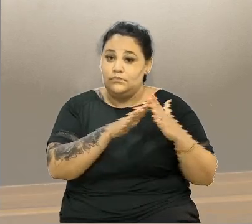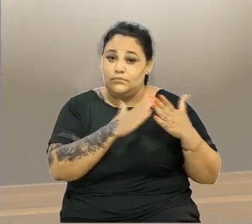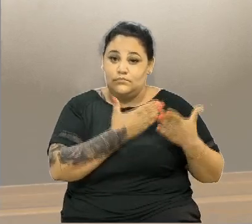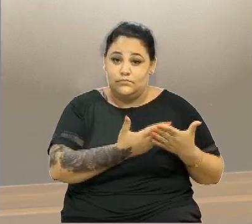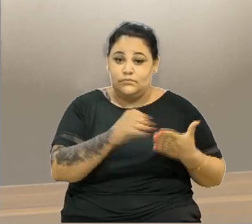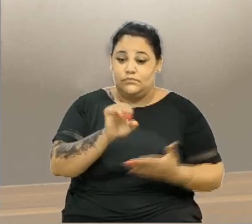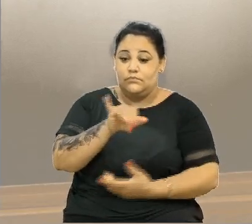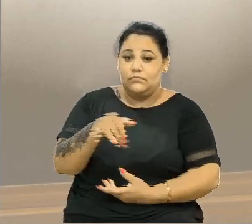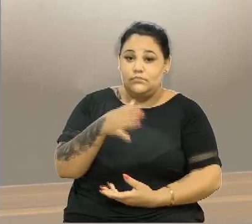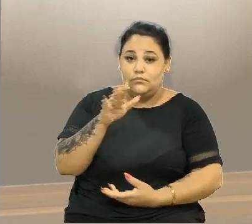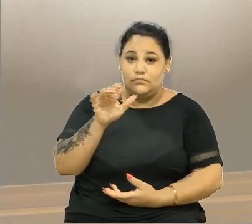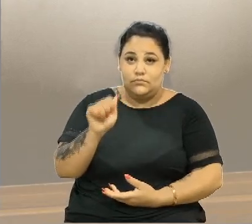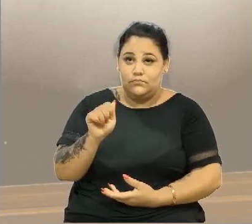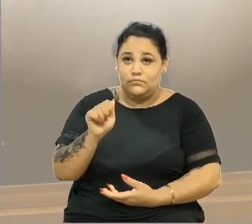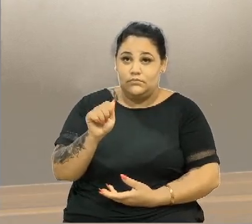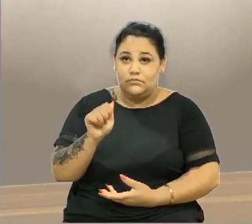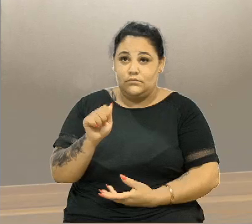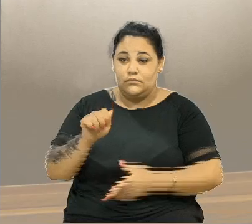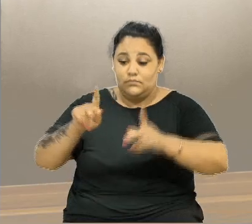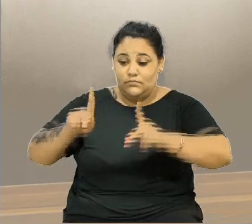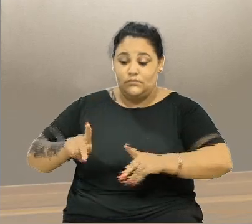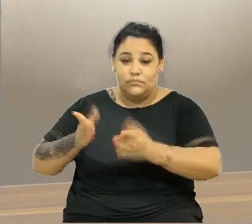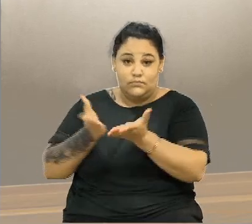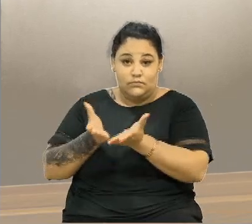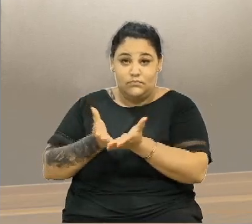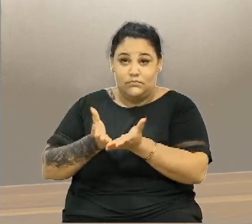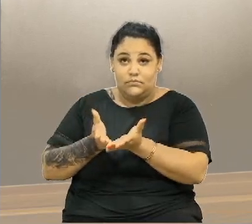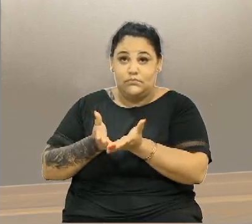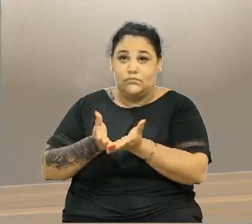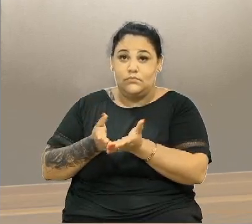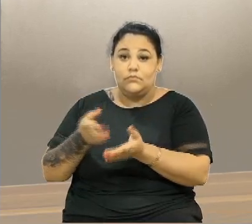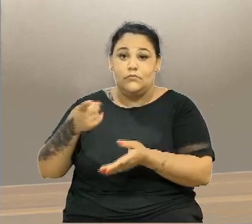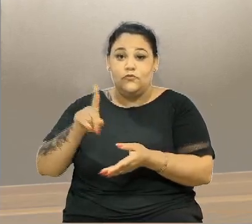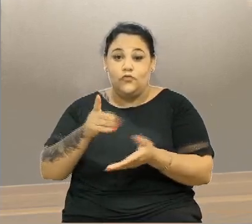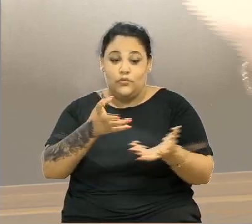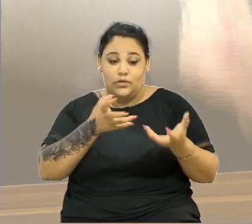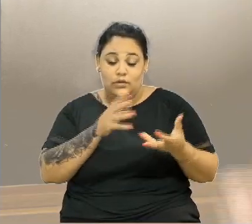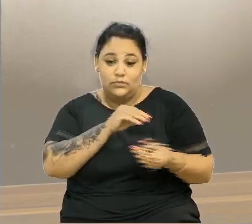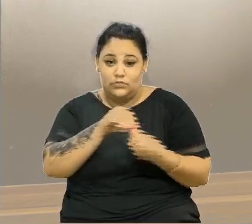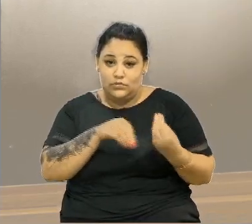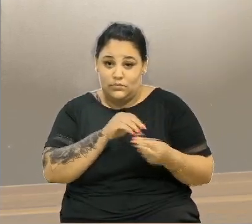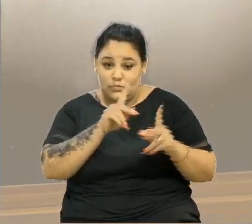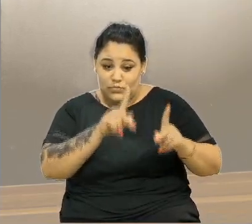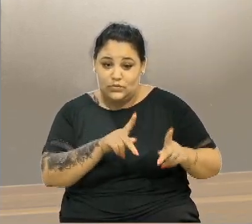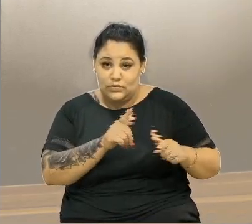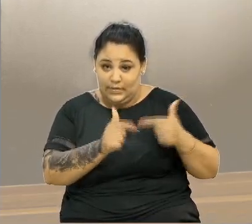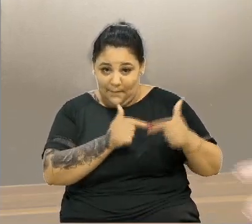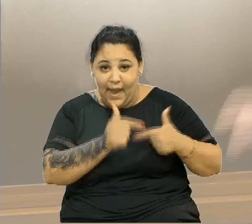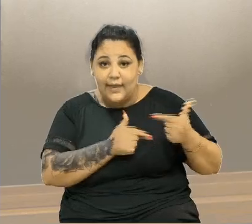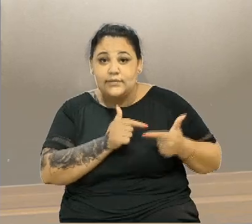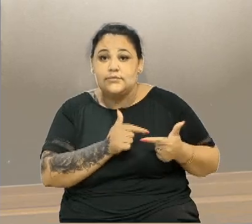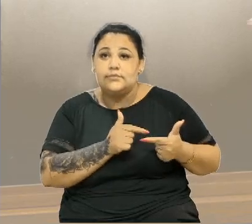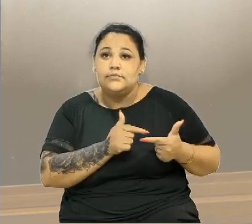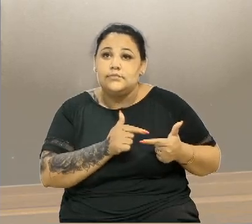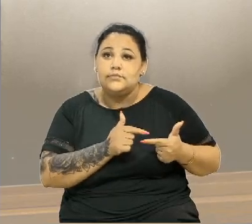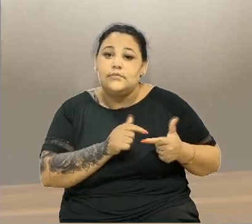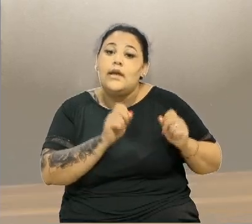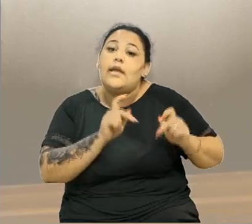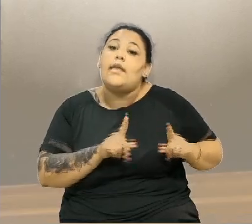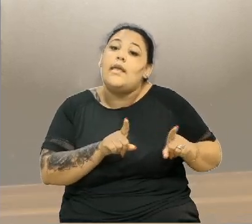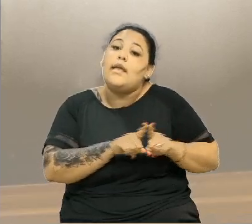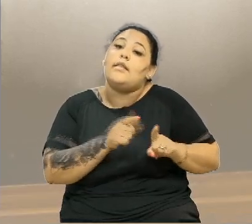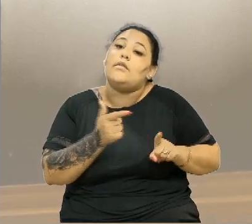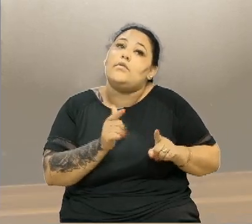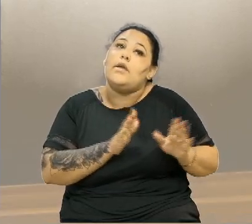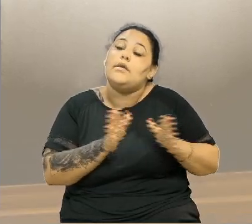EJA para colocar essas pessoas para estudar? Ou vão querer botar as pessoas, querem que as pessoas trabalhem? Quem não tem acesso a estudo não